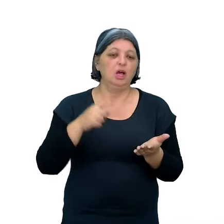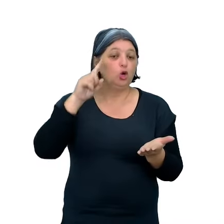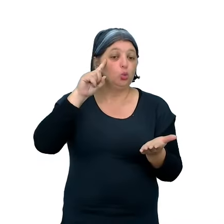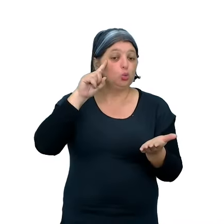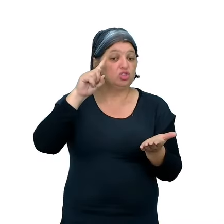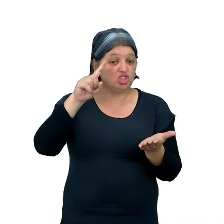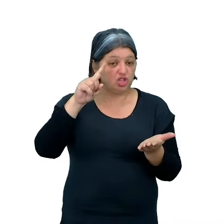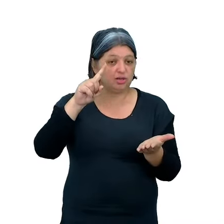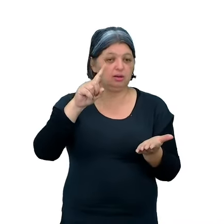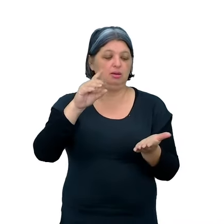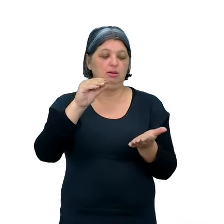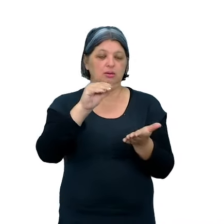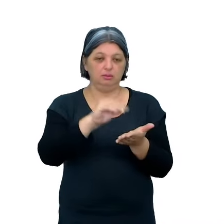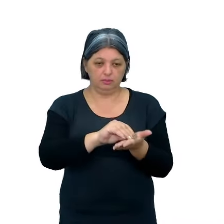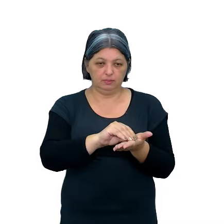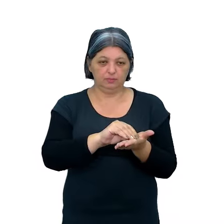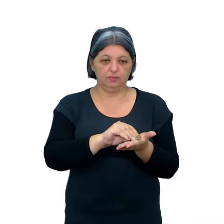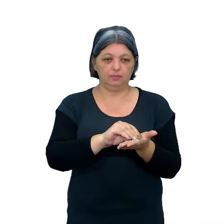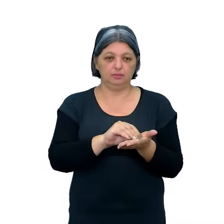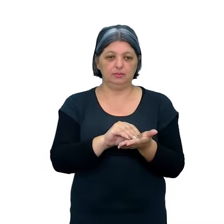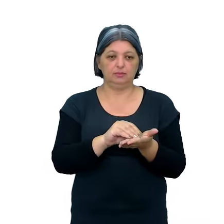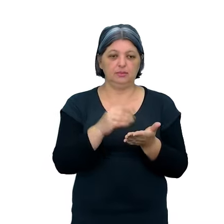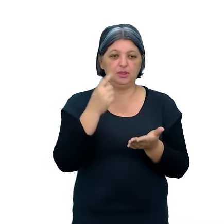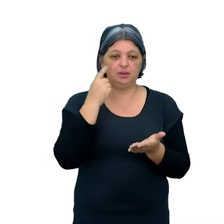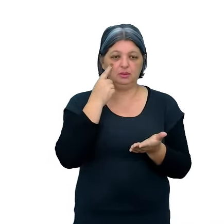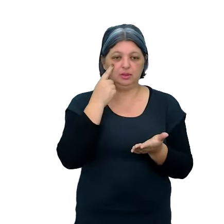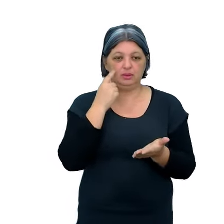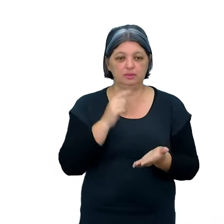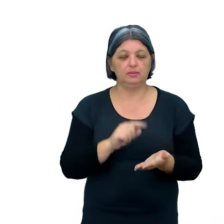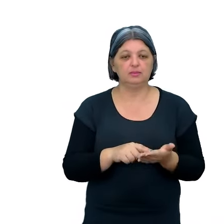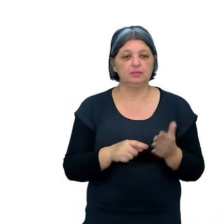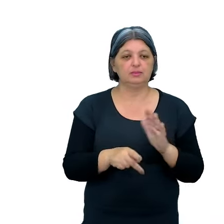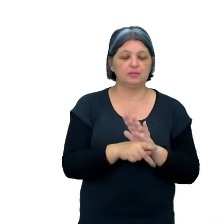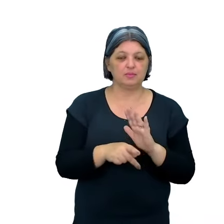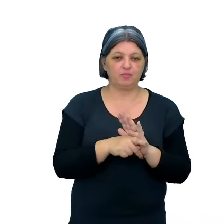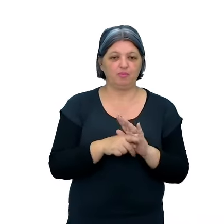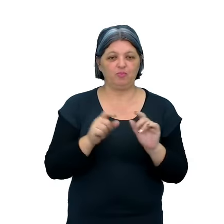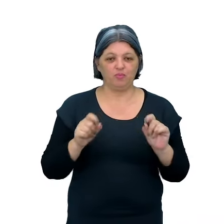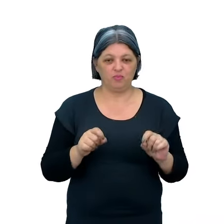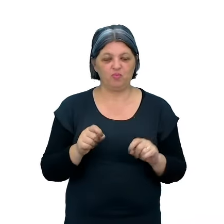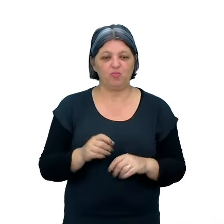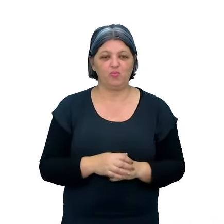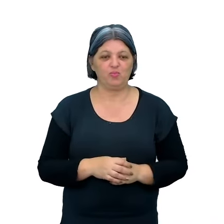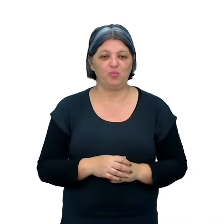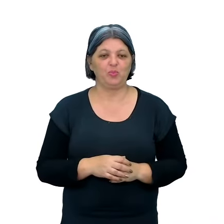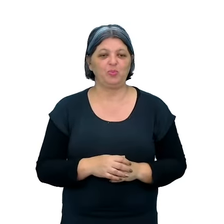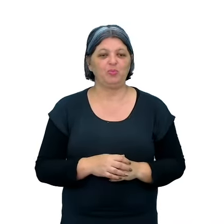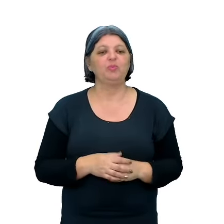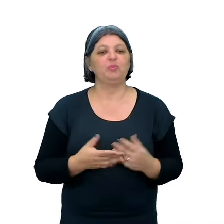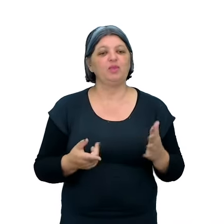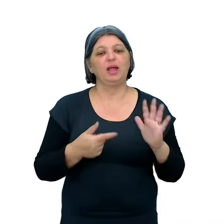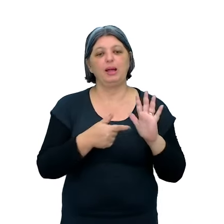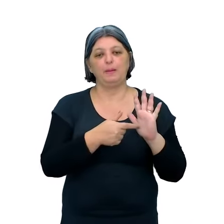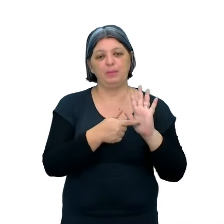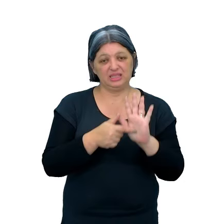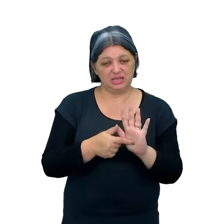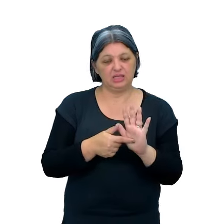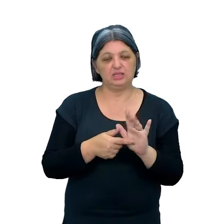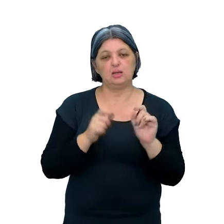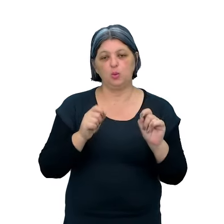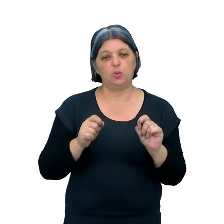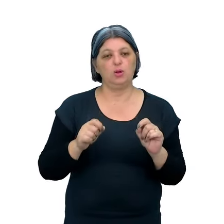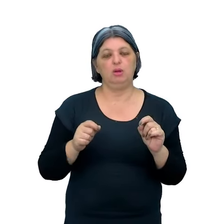a localização, algum vocativo, né, que leva ali a uma apresentação ao